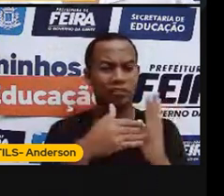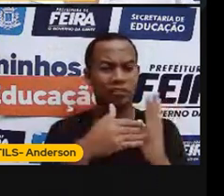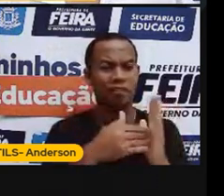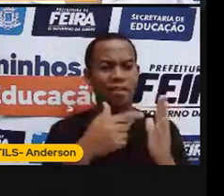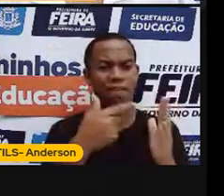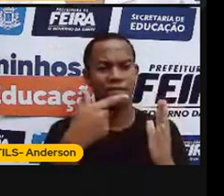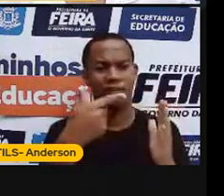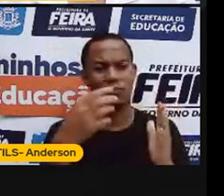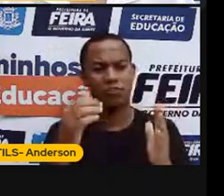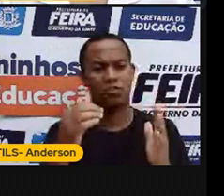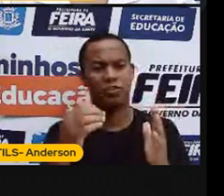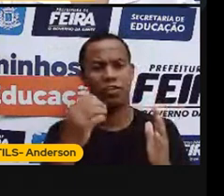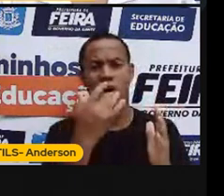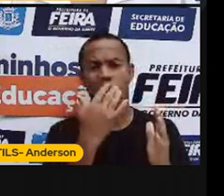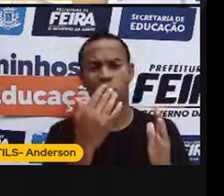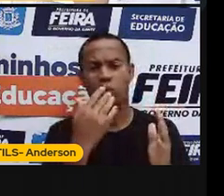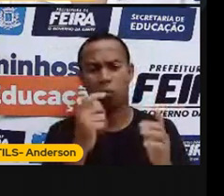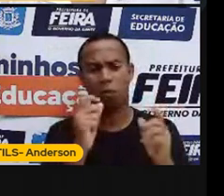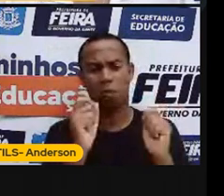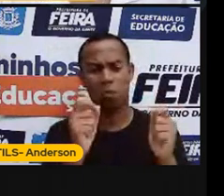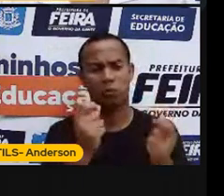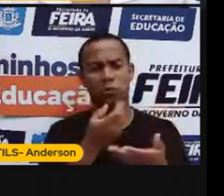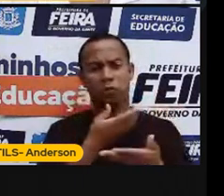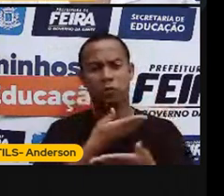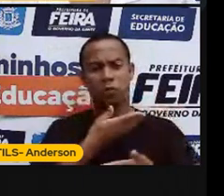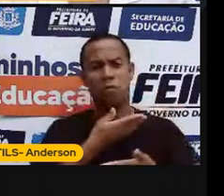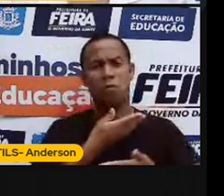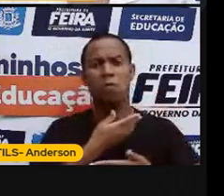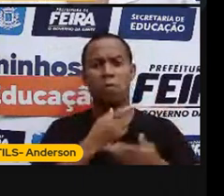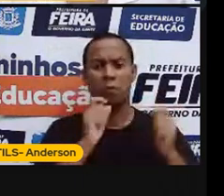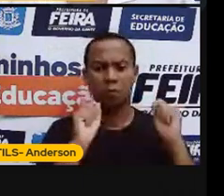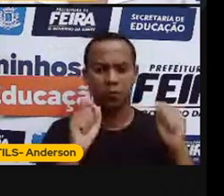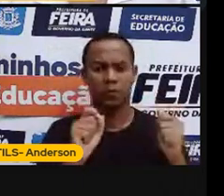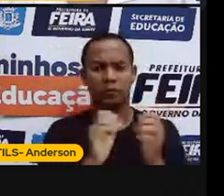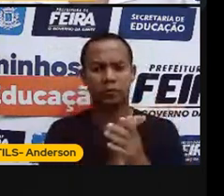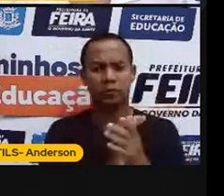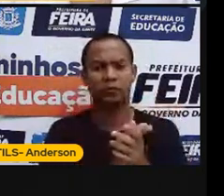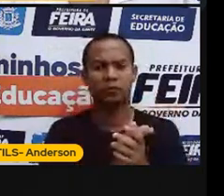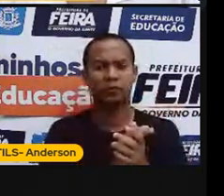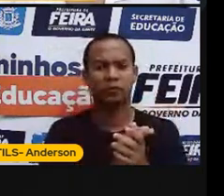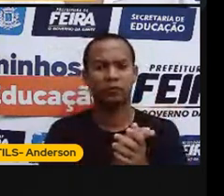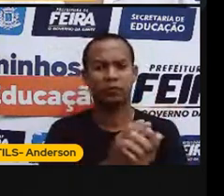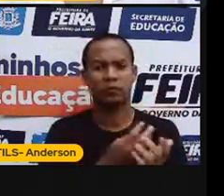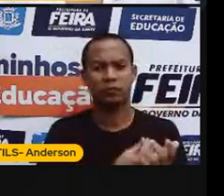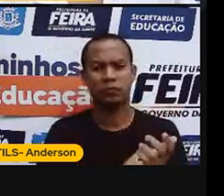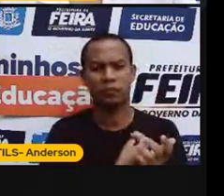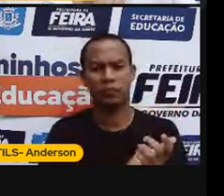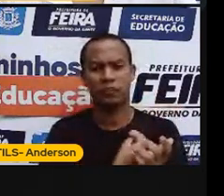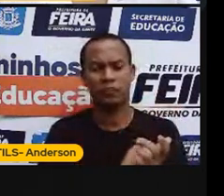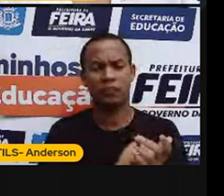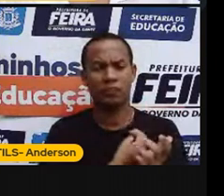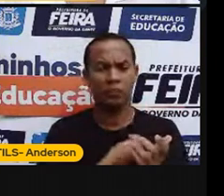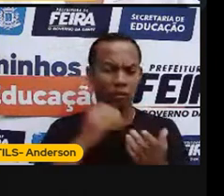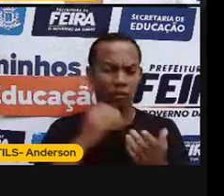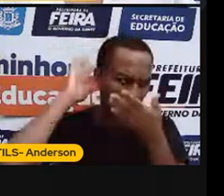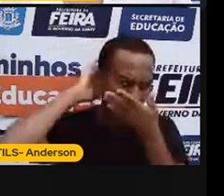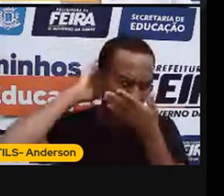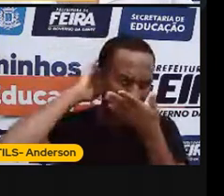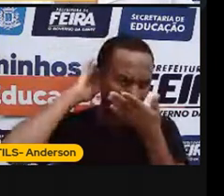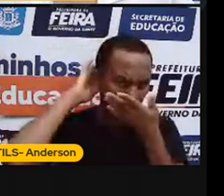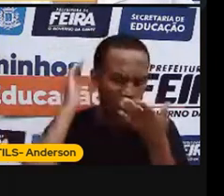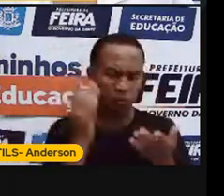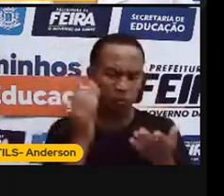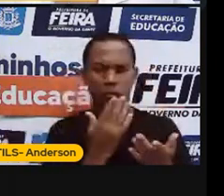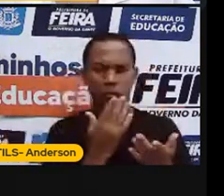plantas também, né? Mais uma vez presente aí na vida indígena, né? Até no colorir da pele elas